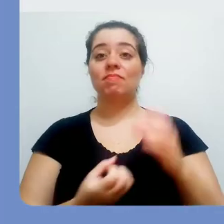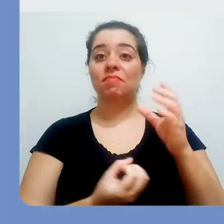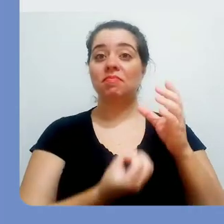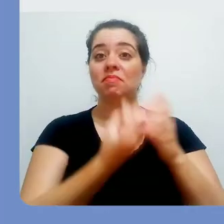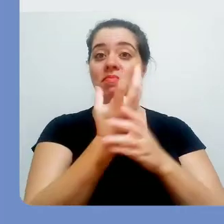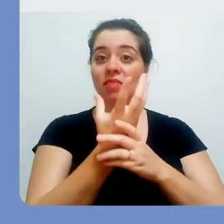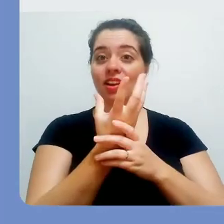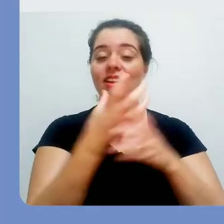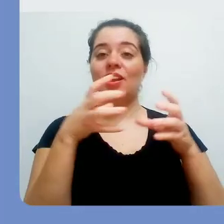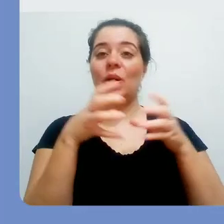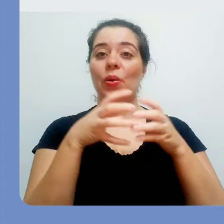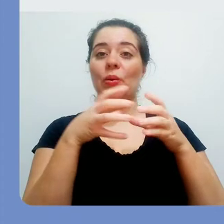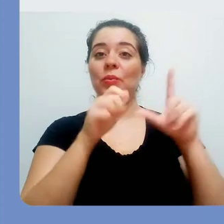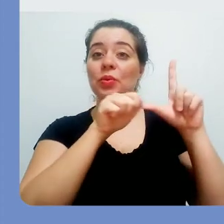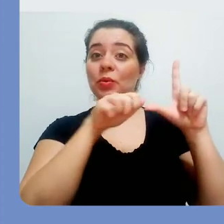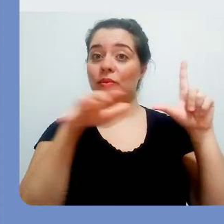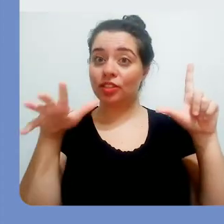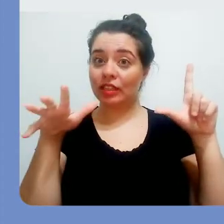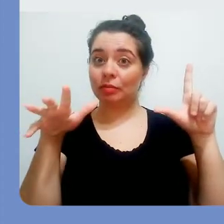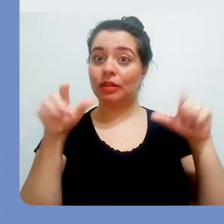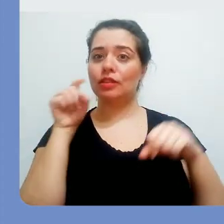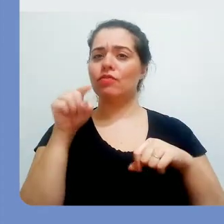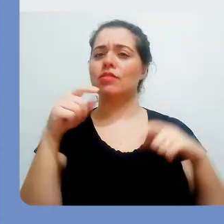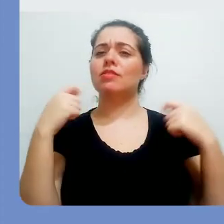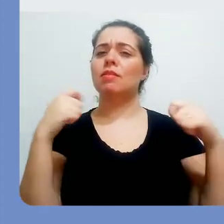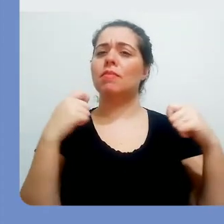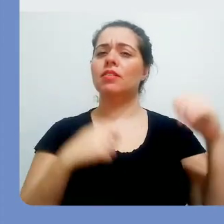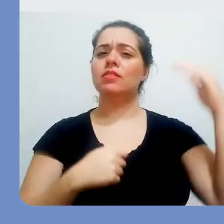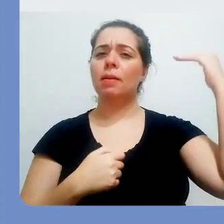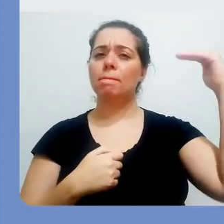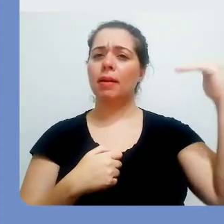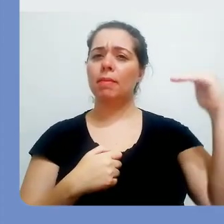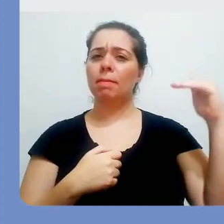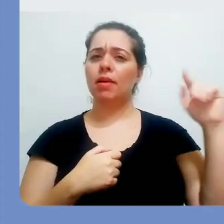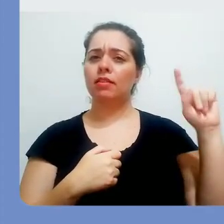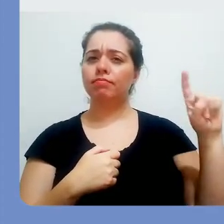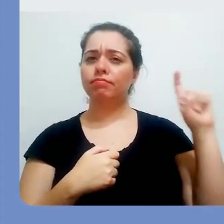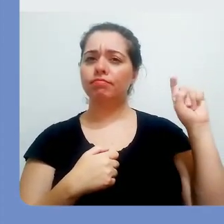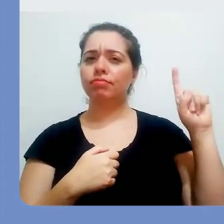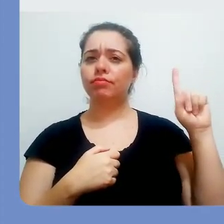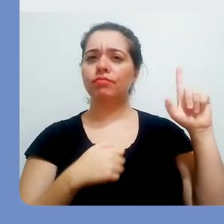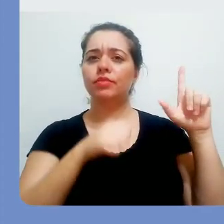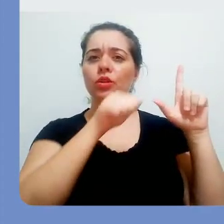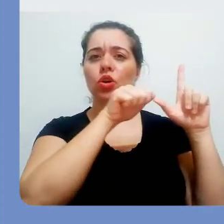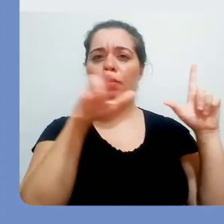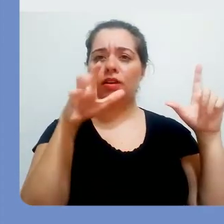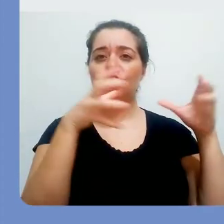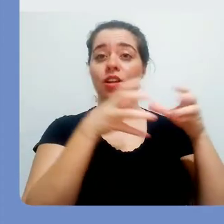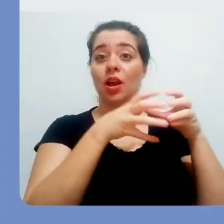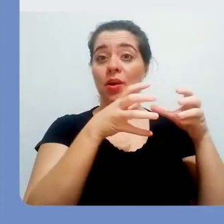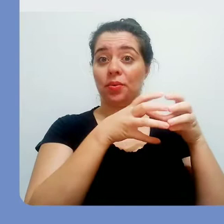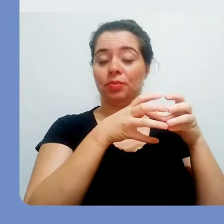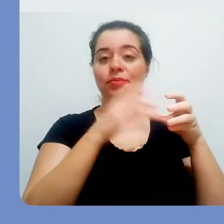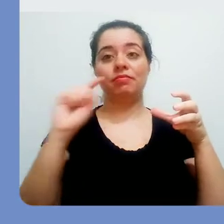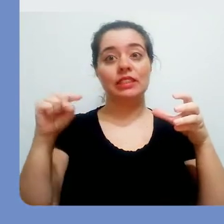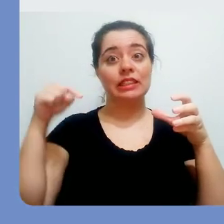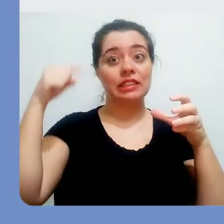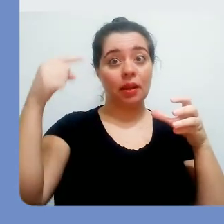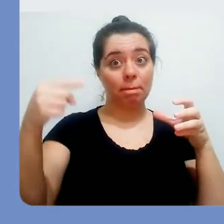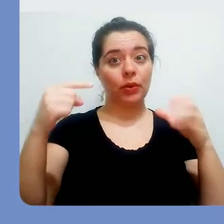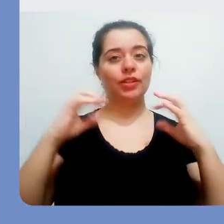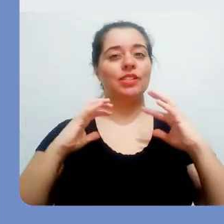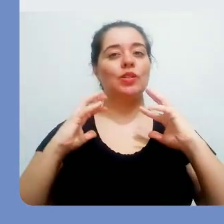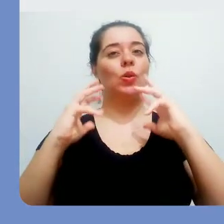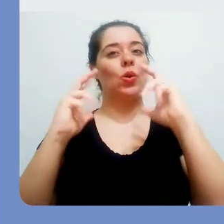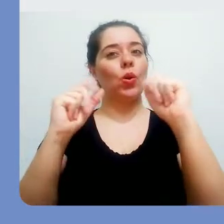Para criar então um grupo de compartilhamento, você deve vir aqui nas opções de compartilhar com grupos e depois em